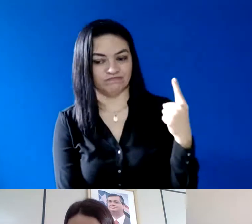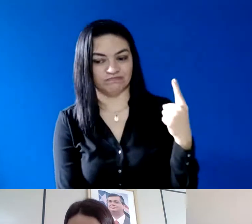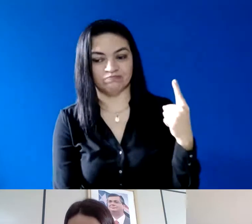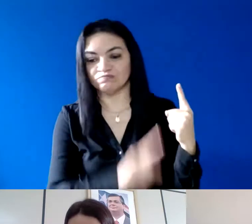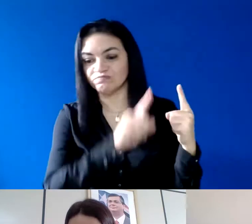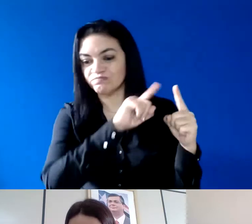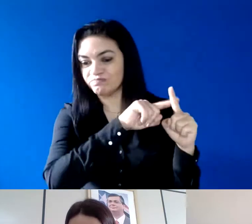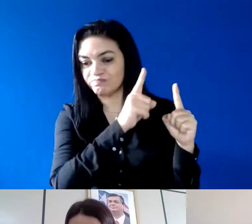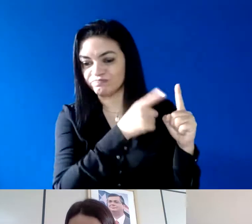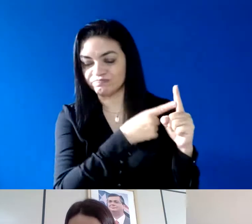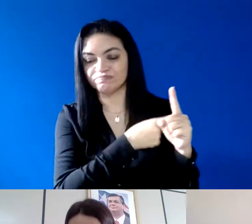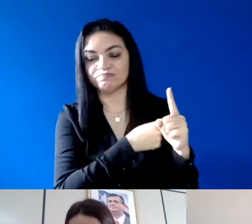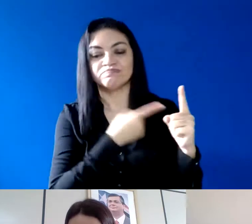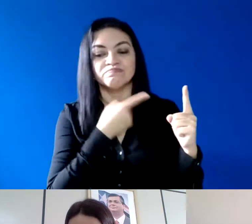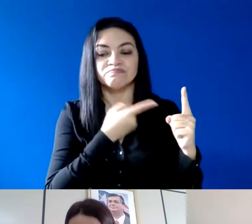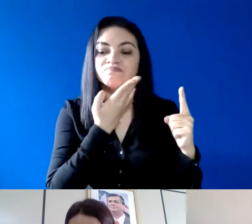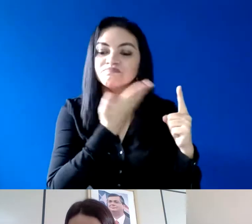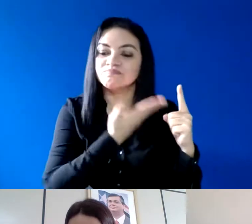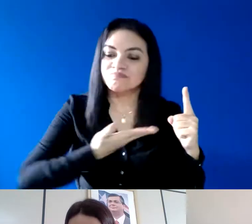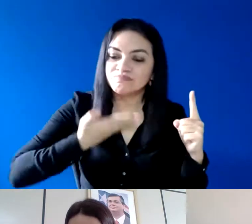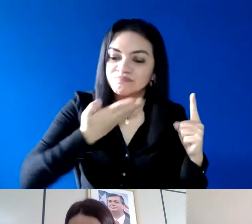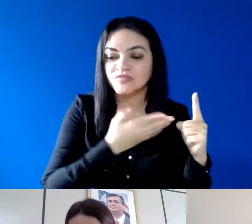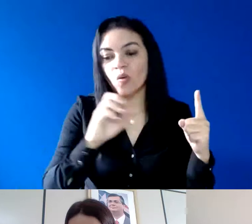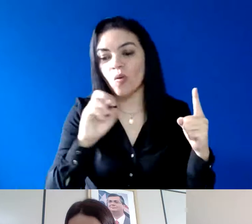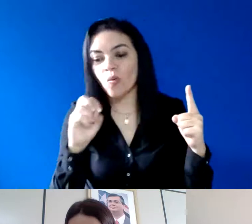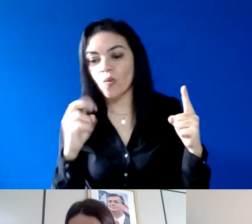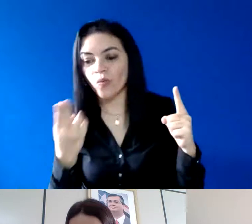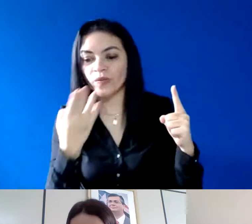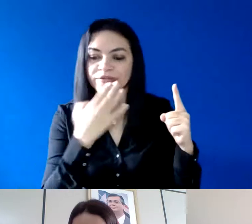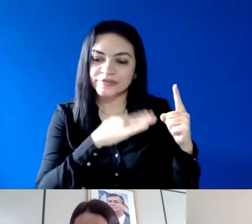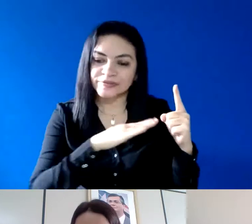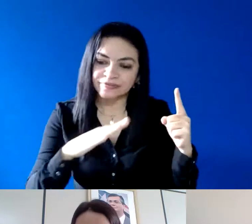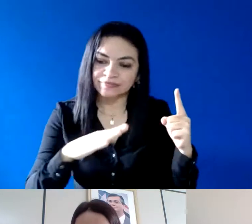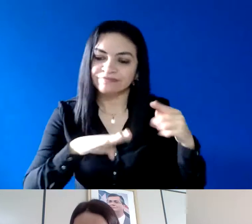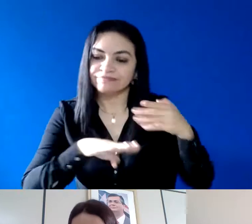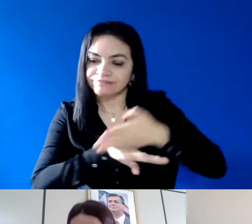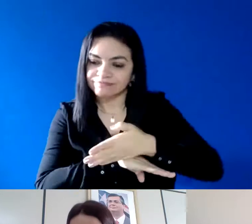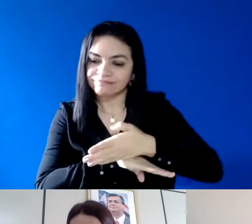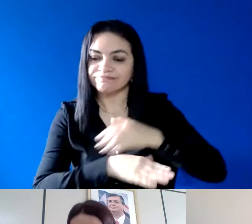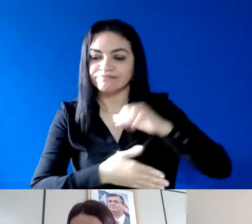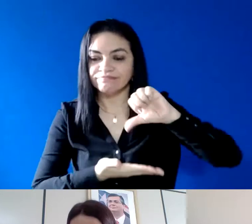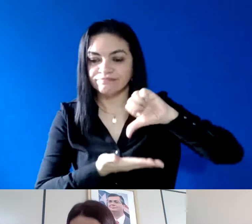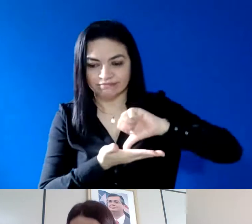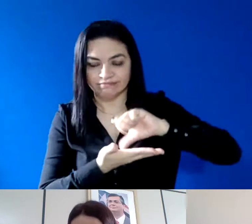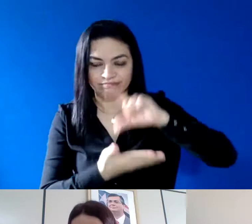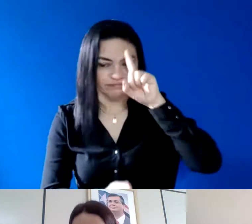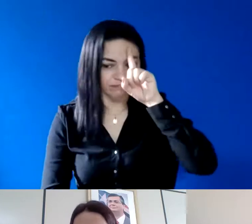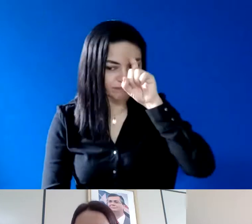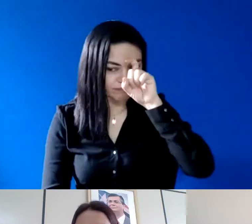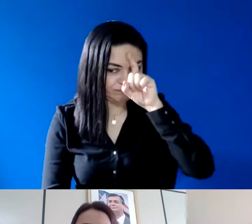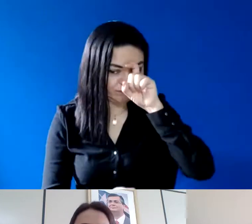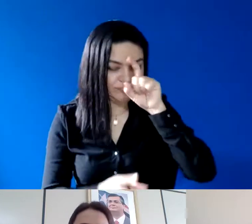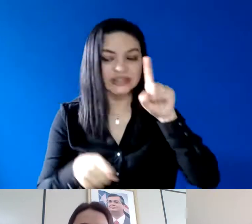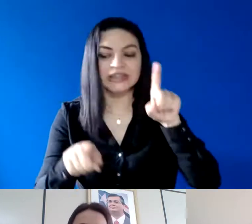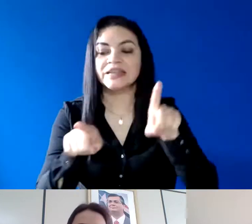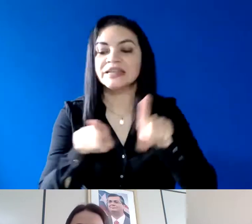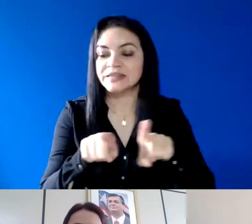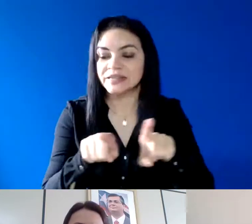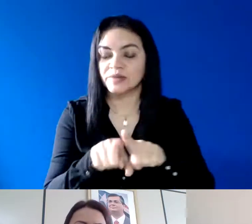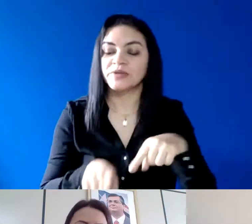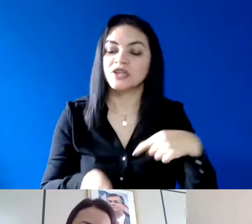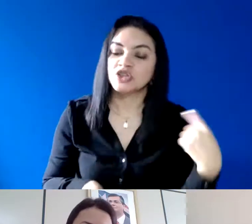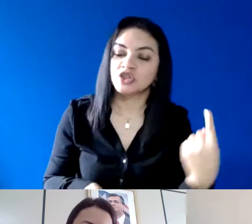recebem essa mulher, essa criança, nas nossas unidades hospitalares. Então, nós também destinamos, isso sem perder de